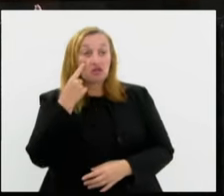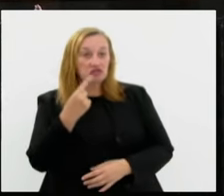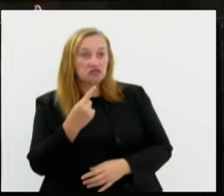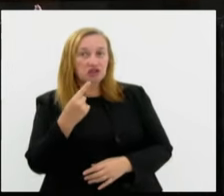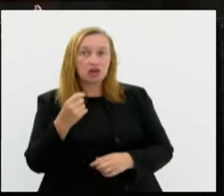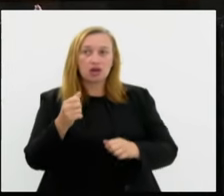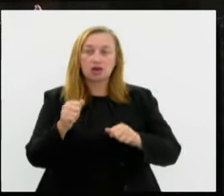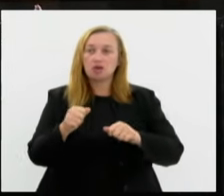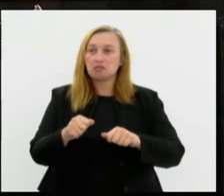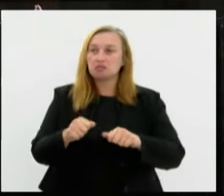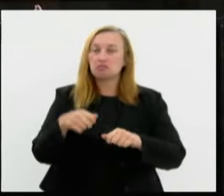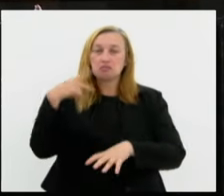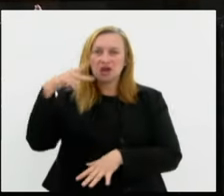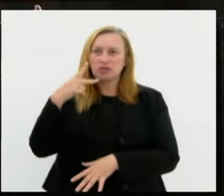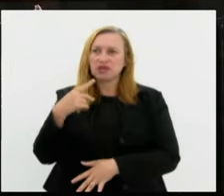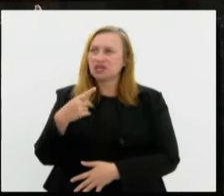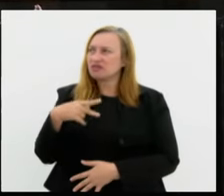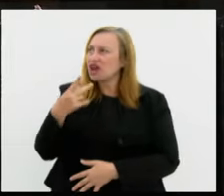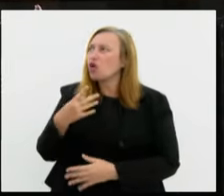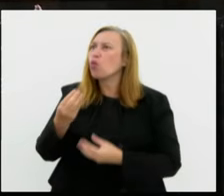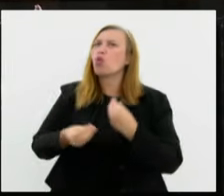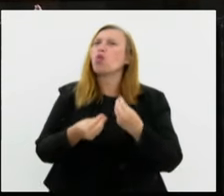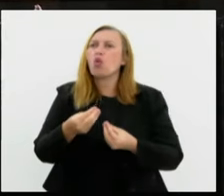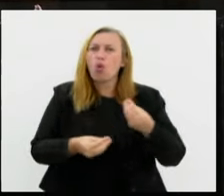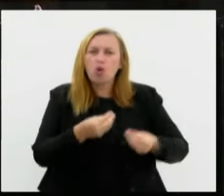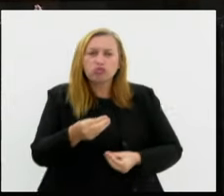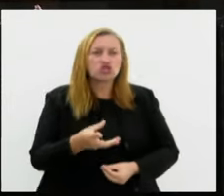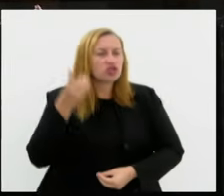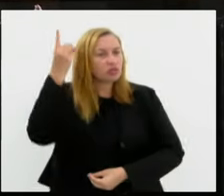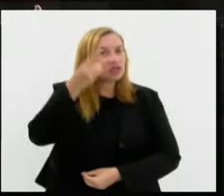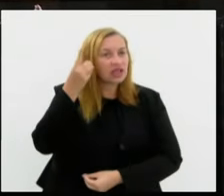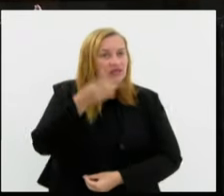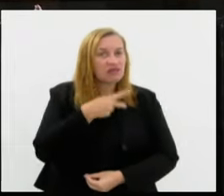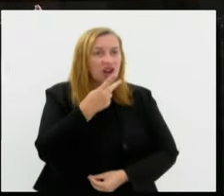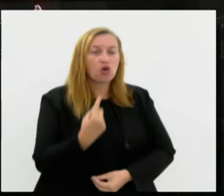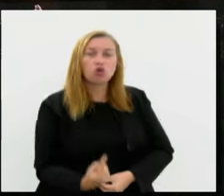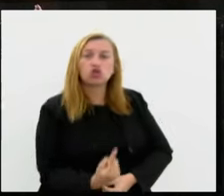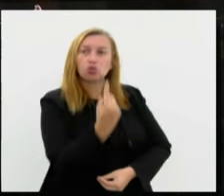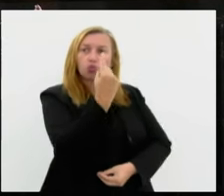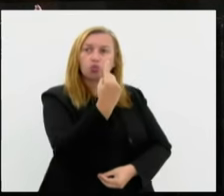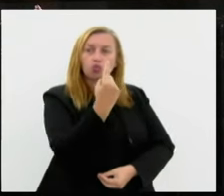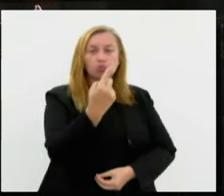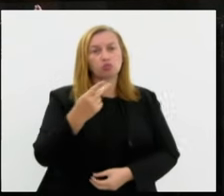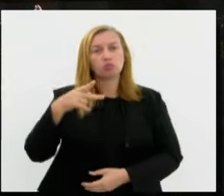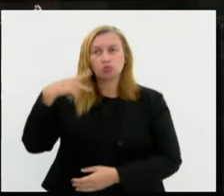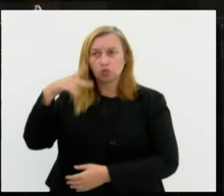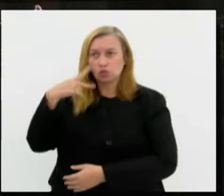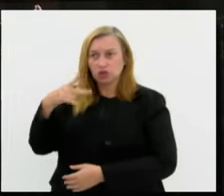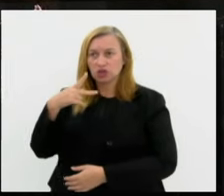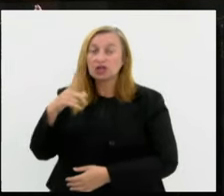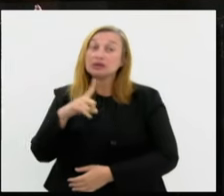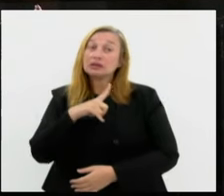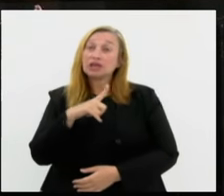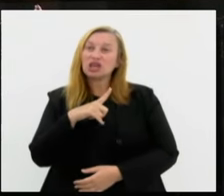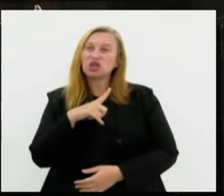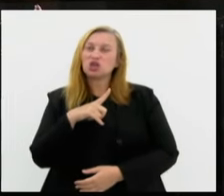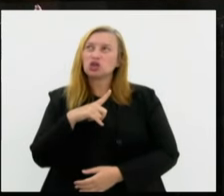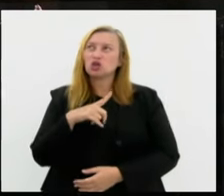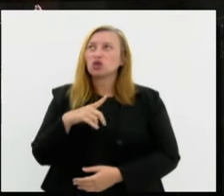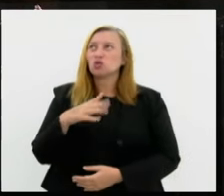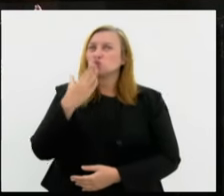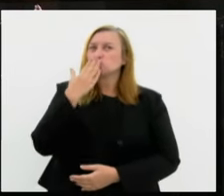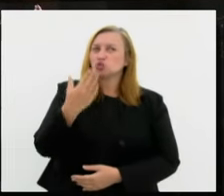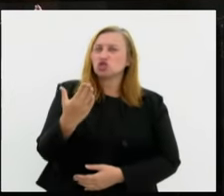como esse parlamento vai se pronunciar quando uma autoridade política tem algum tipo de